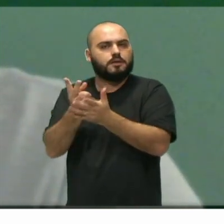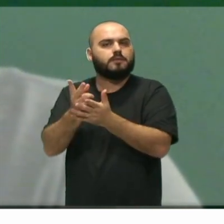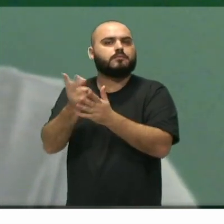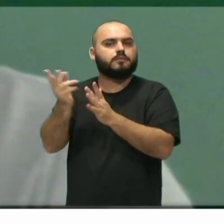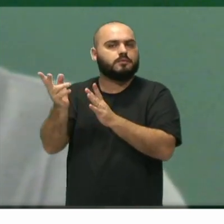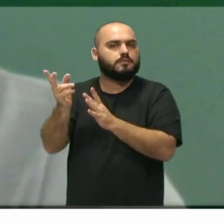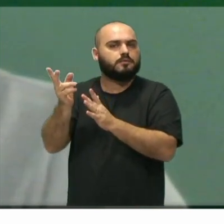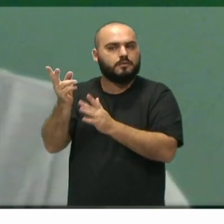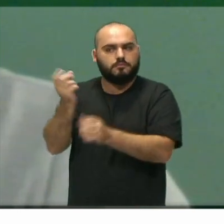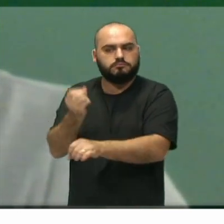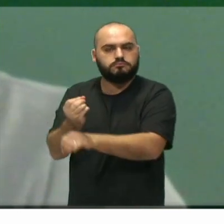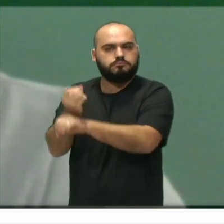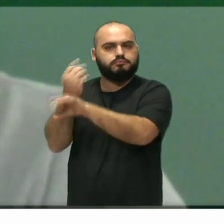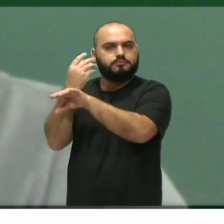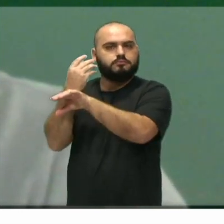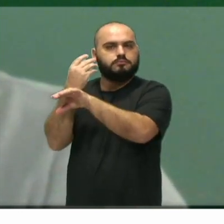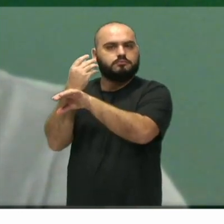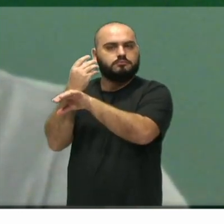de vídeo.